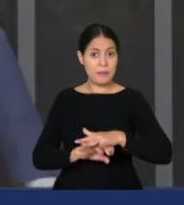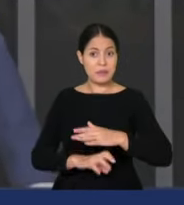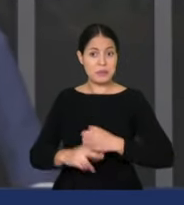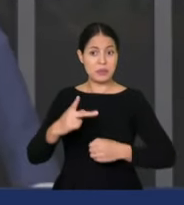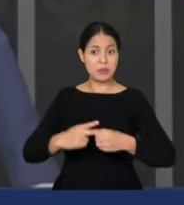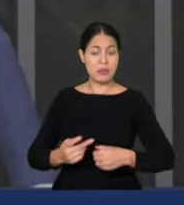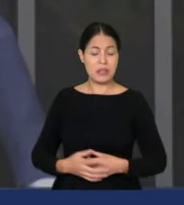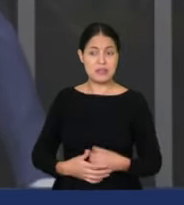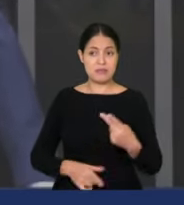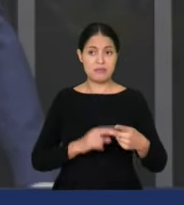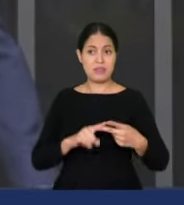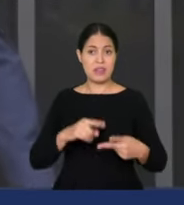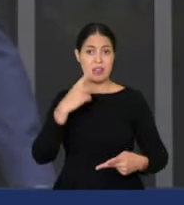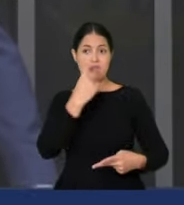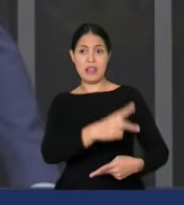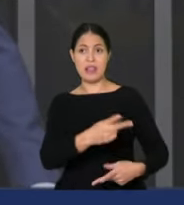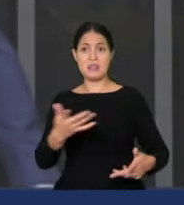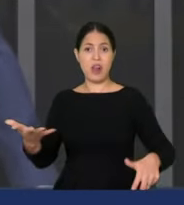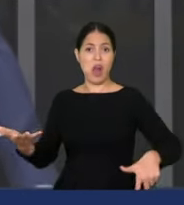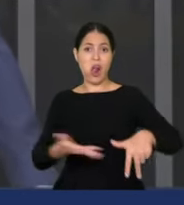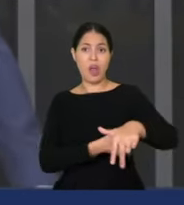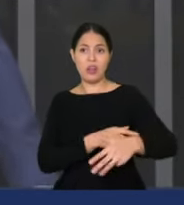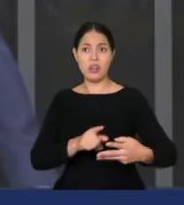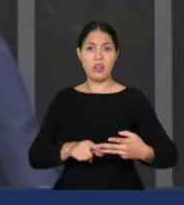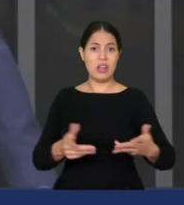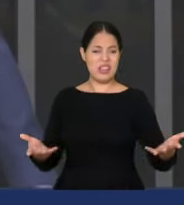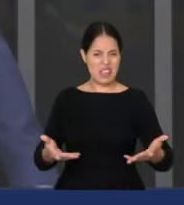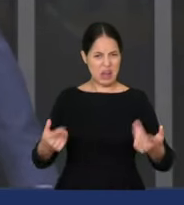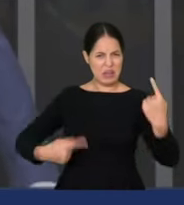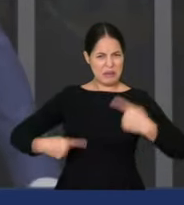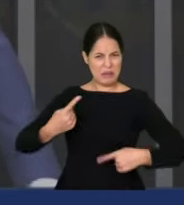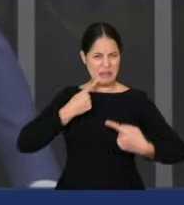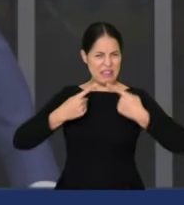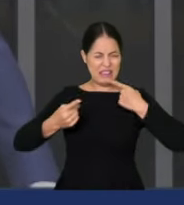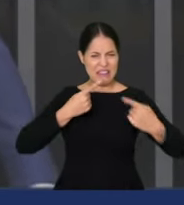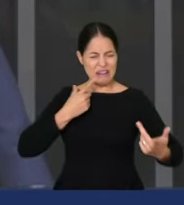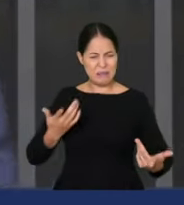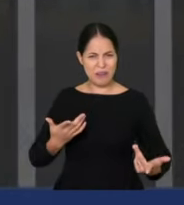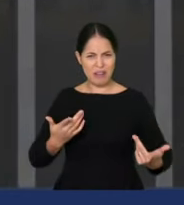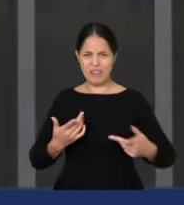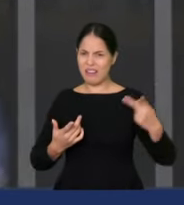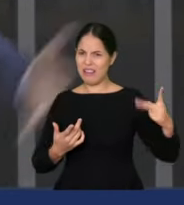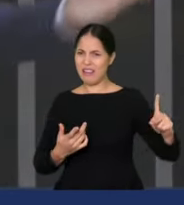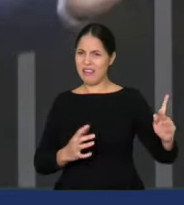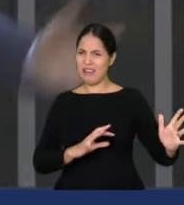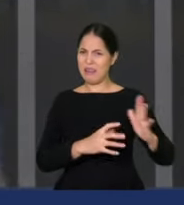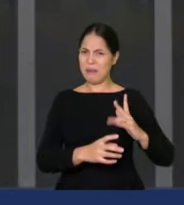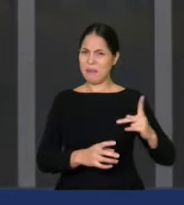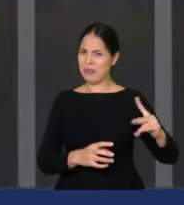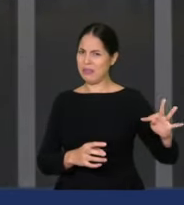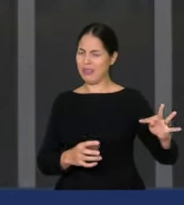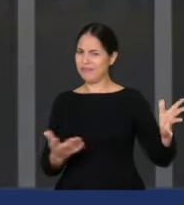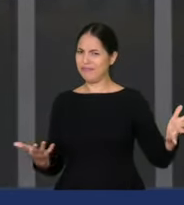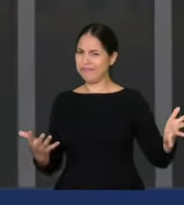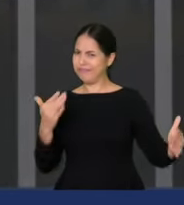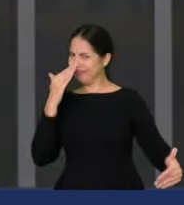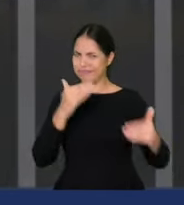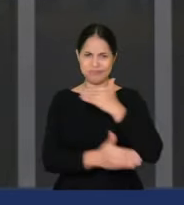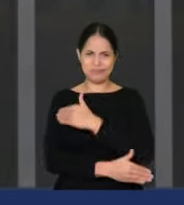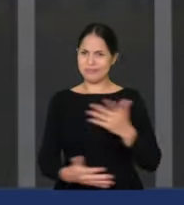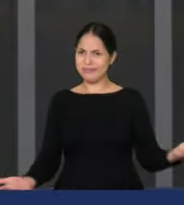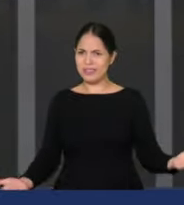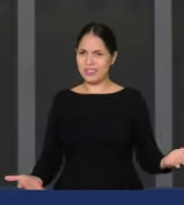fizeram. Não tem a menor lógica. Mas o PT é uma força da natureza. Tem que aceitar, não dá para